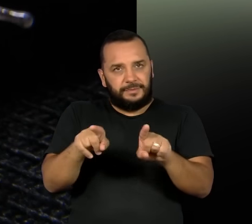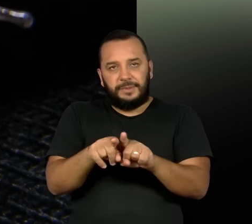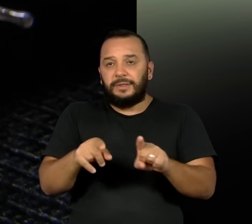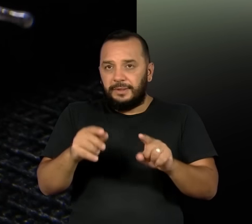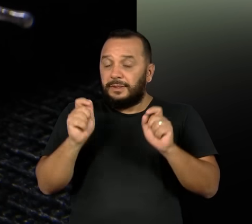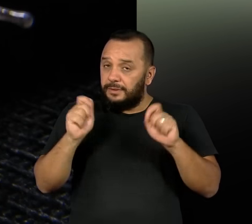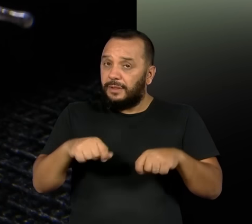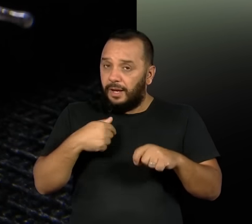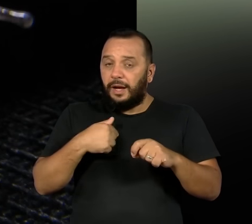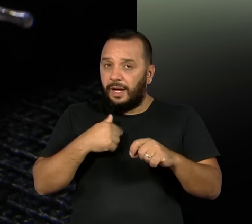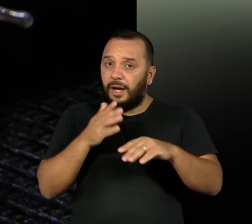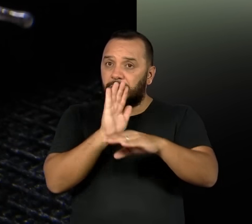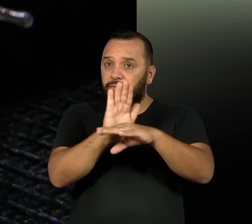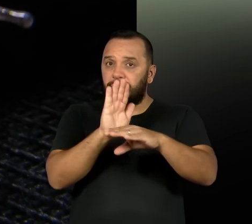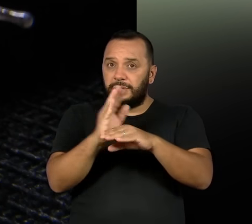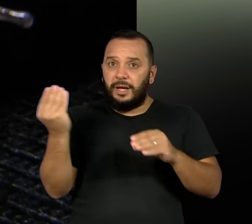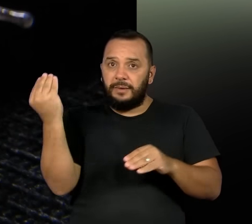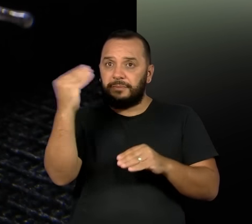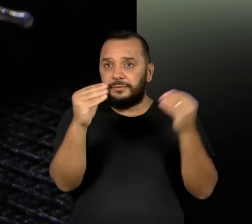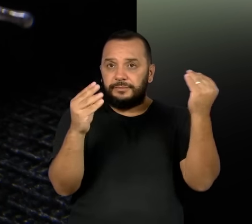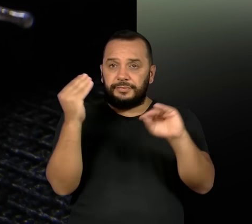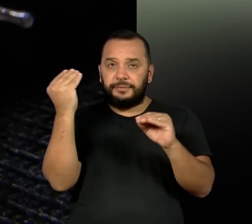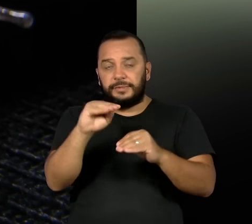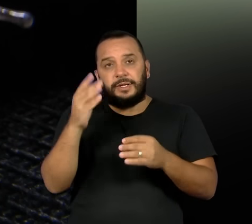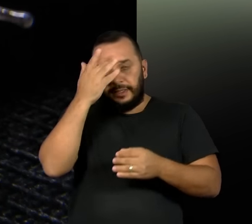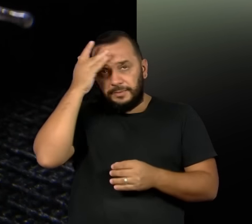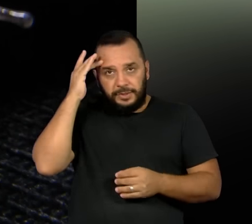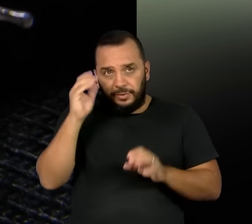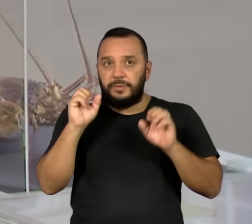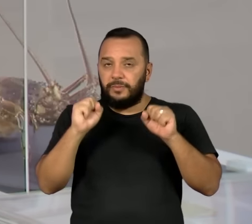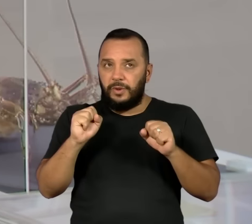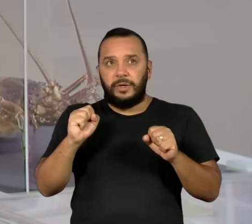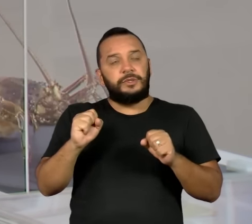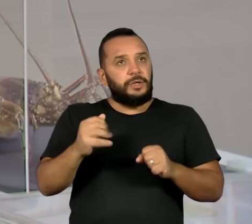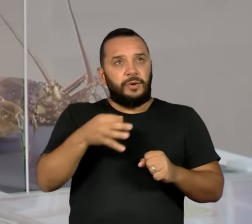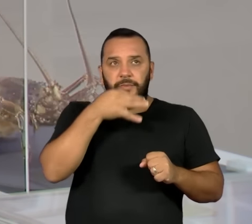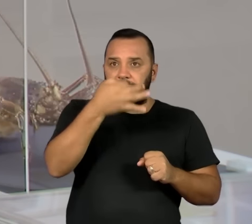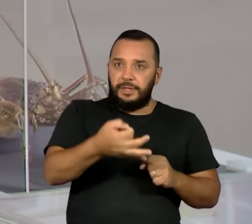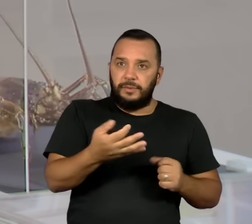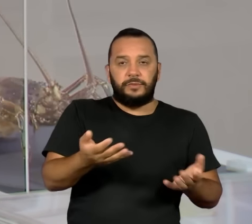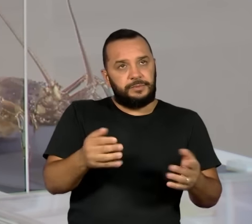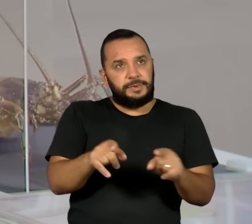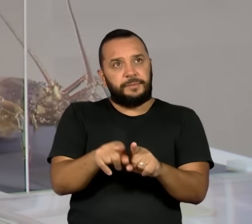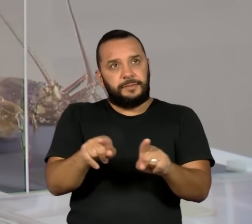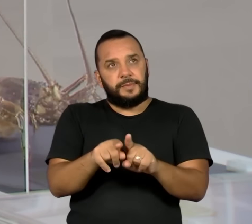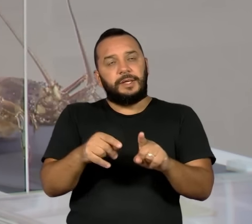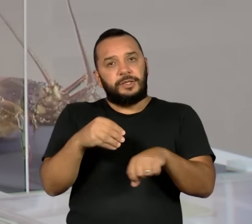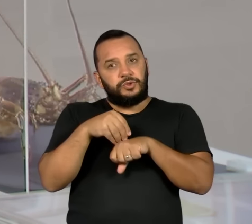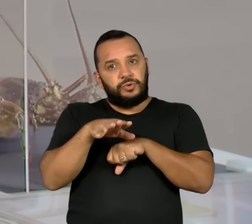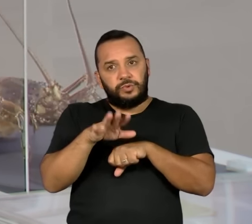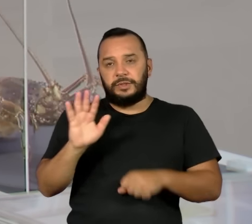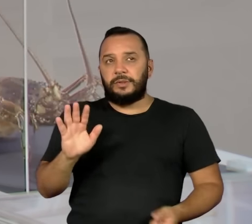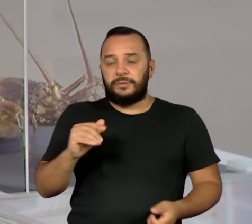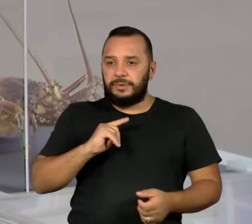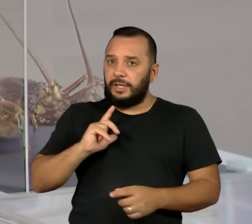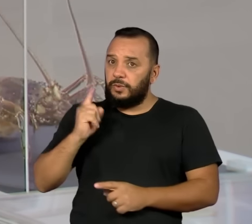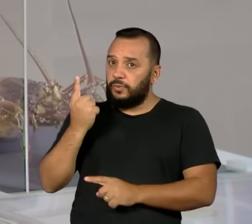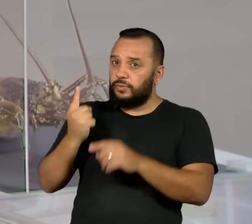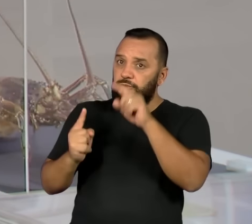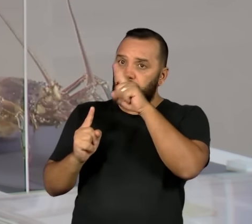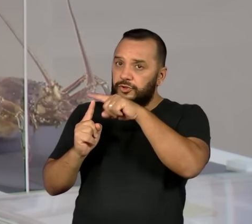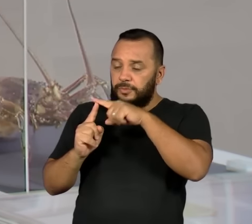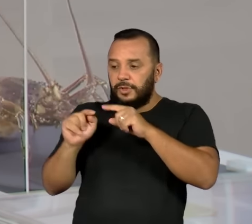catálogo. Porque nós temos no catálogo uma parte em que as pessoas podem fazer sugestões de identificação. Então, de repente, tem uma espécie, ela